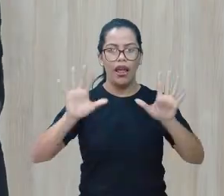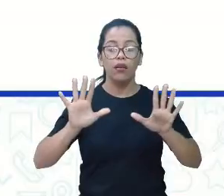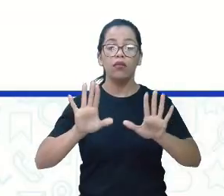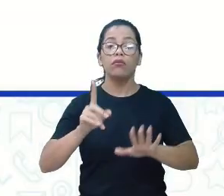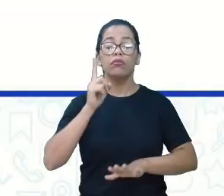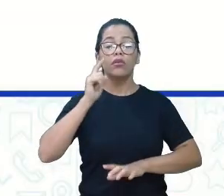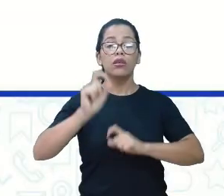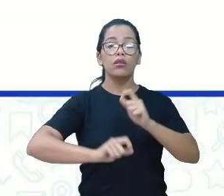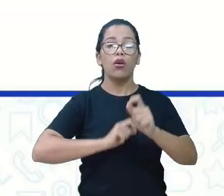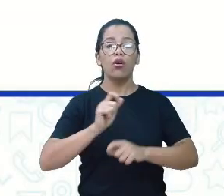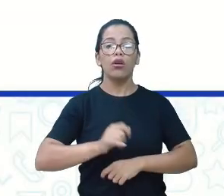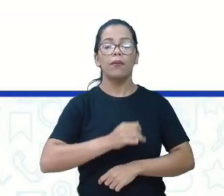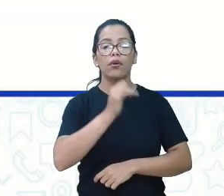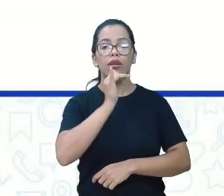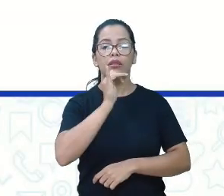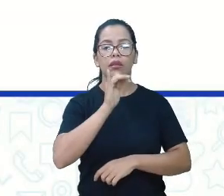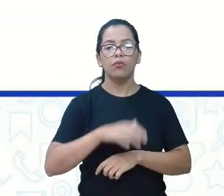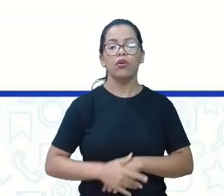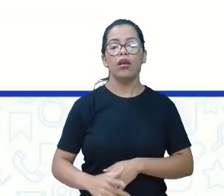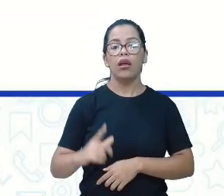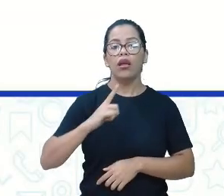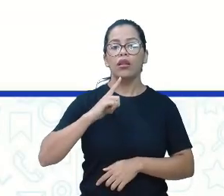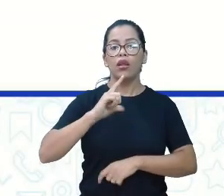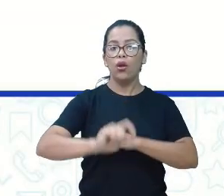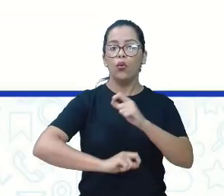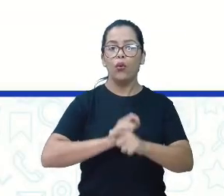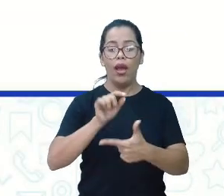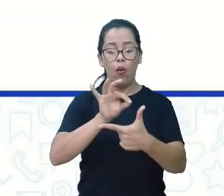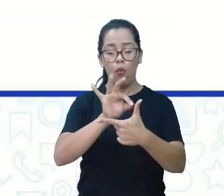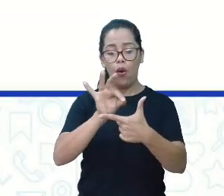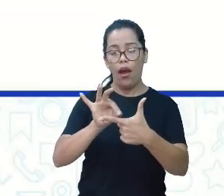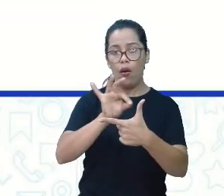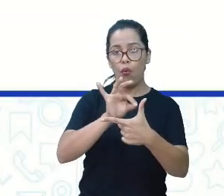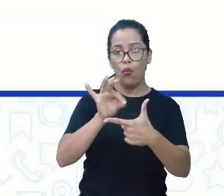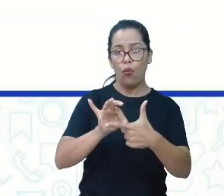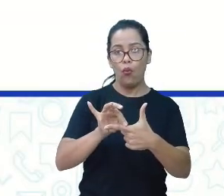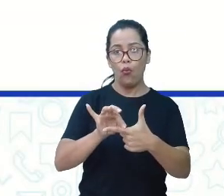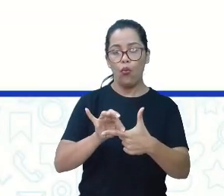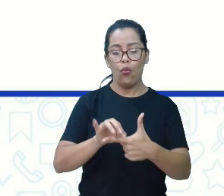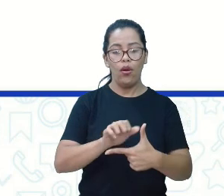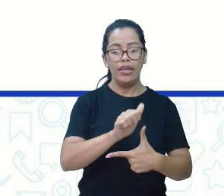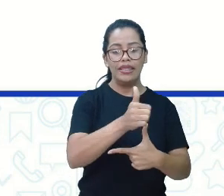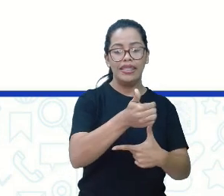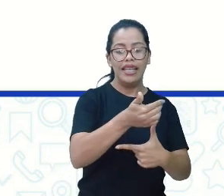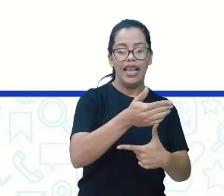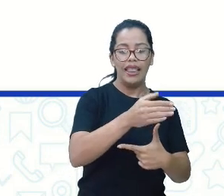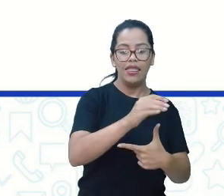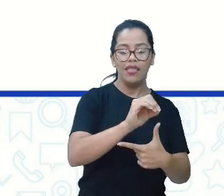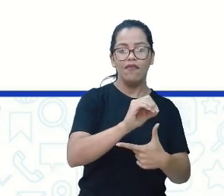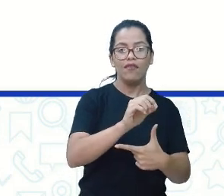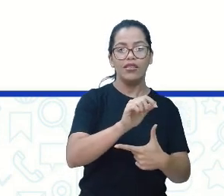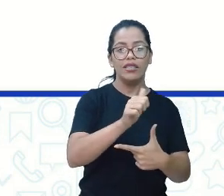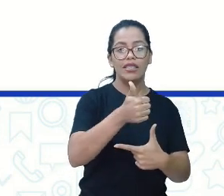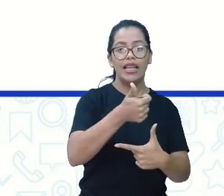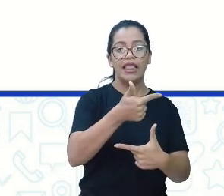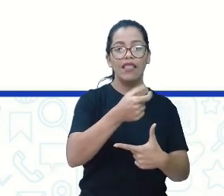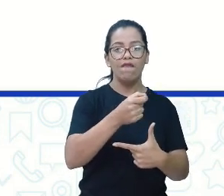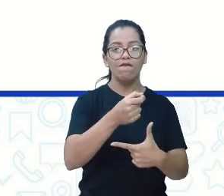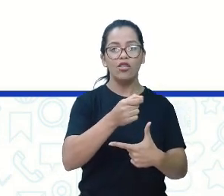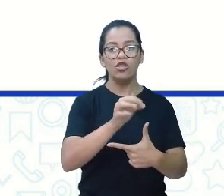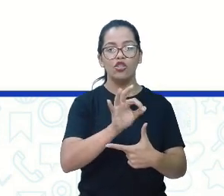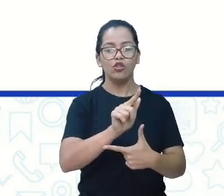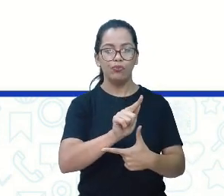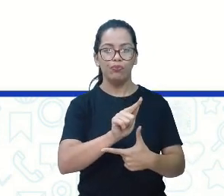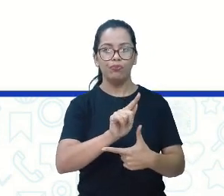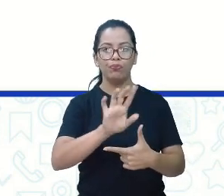tenho o seguinte, eu tenho o ângulo lá embaixo é igual a 120 graus, tá? E o ângulo lá de